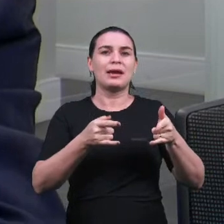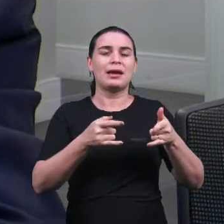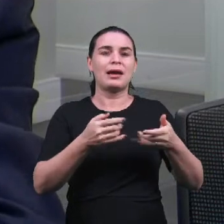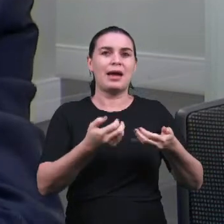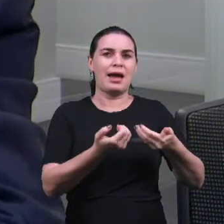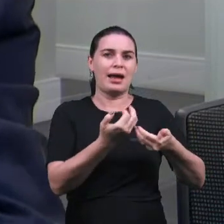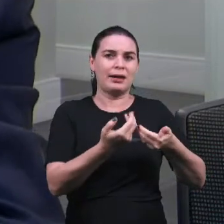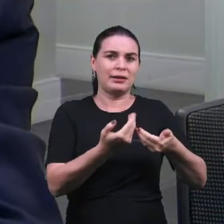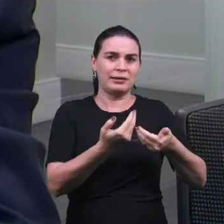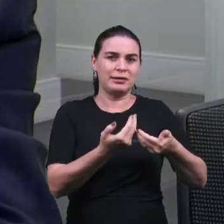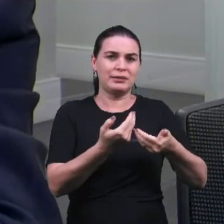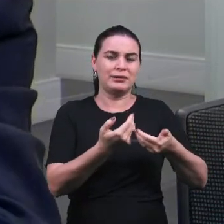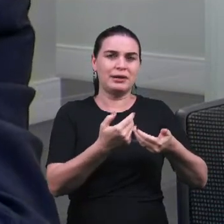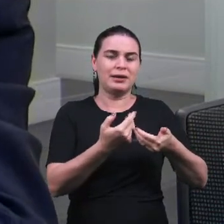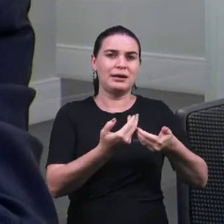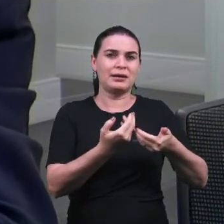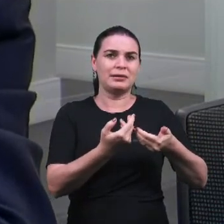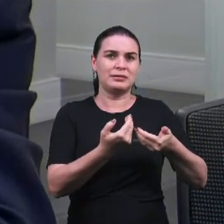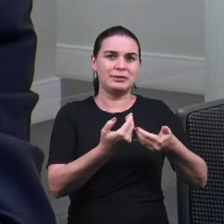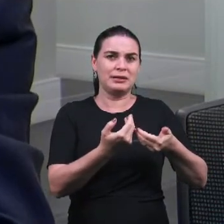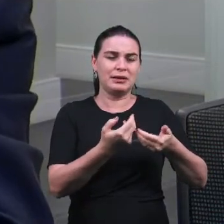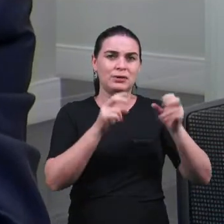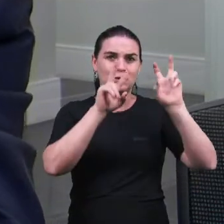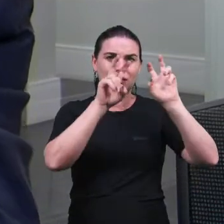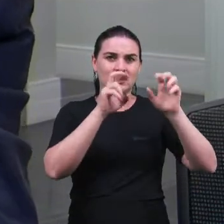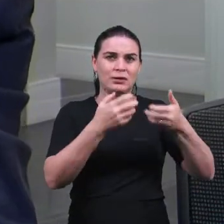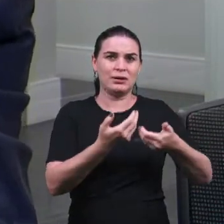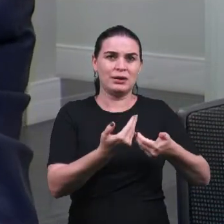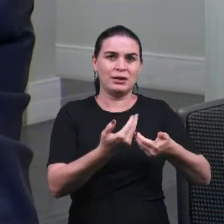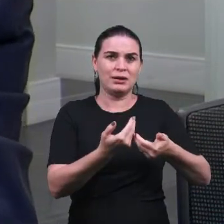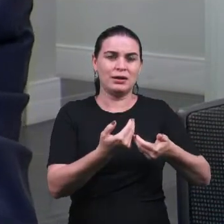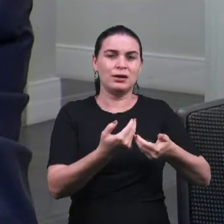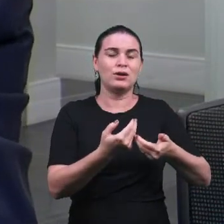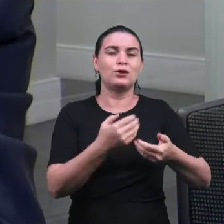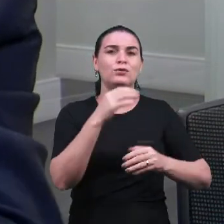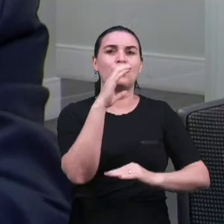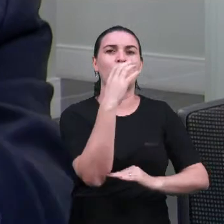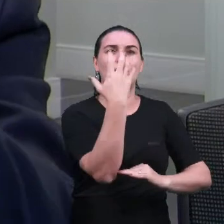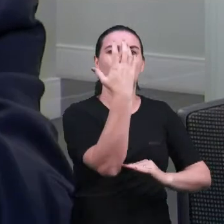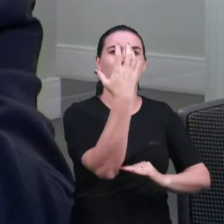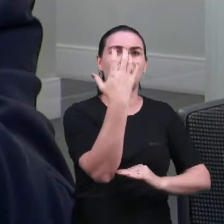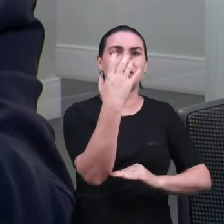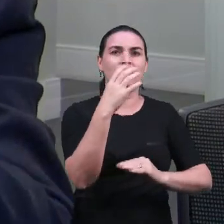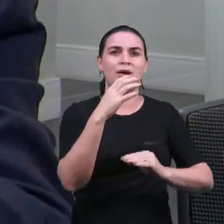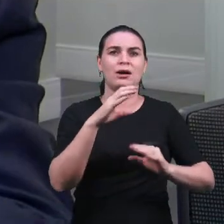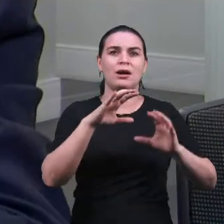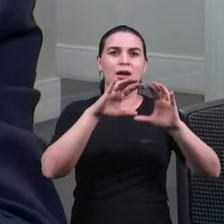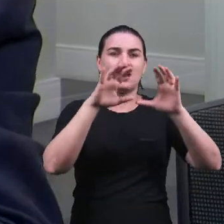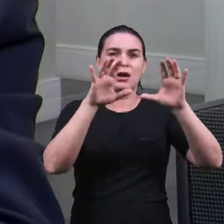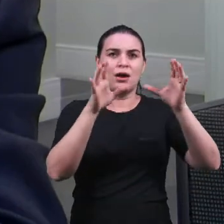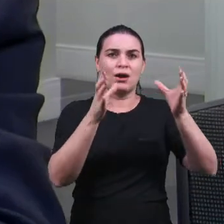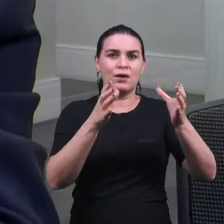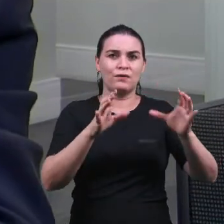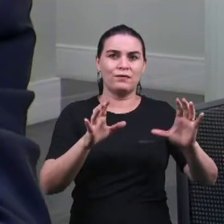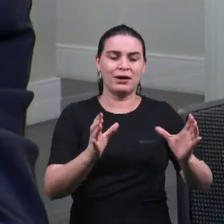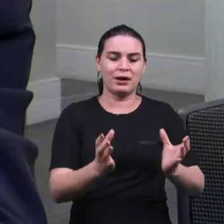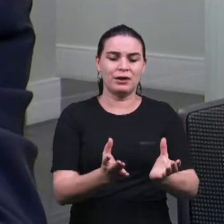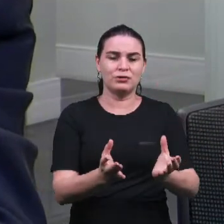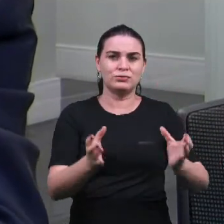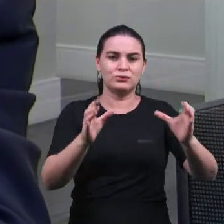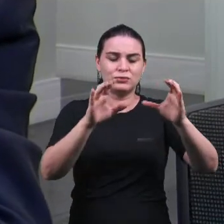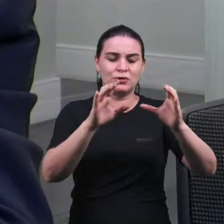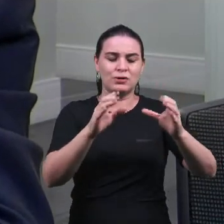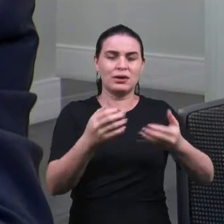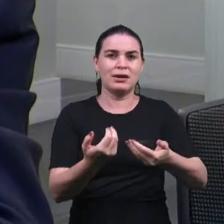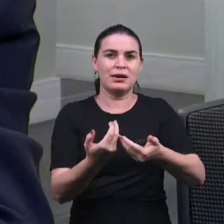O primeiro episódio foi a semana, a candeia debaixo do alqueire, que é um vaso de cereal,